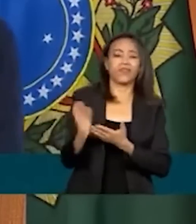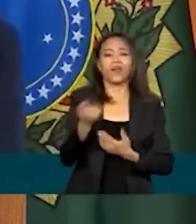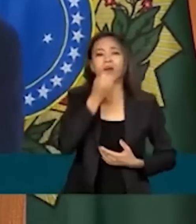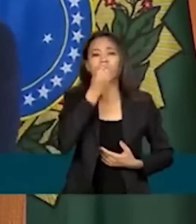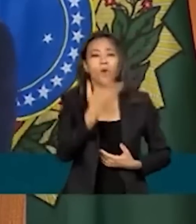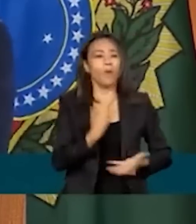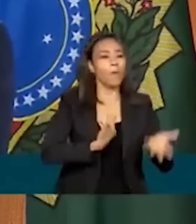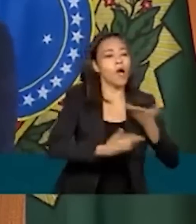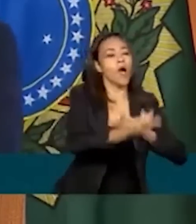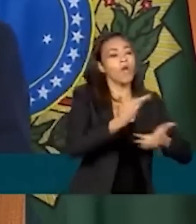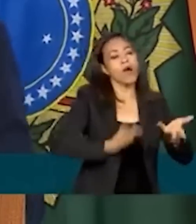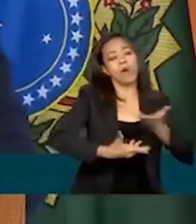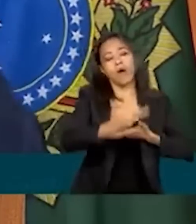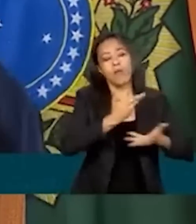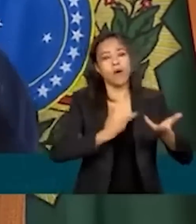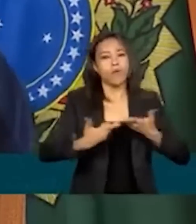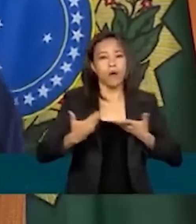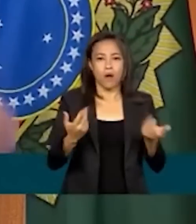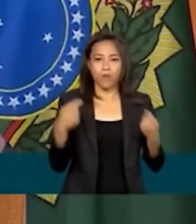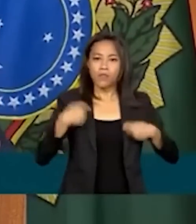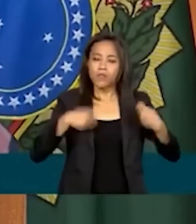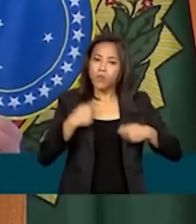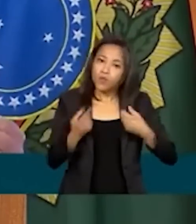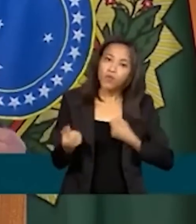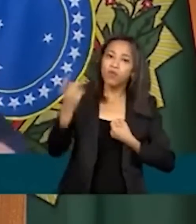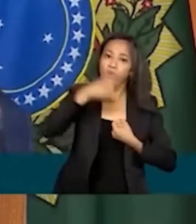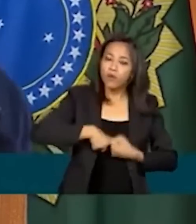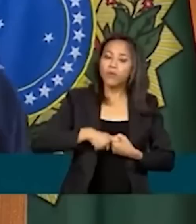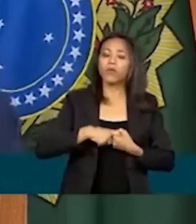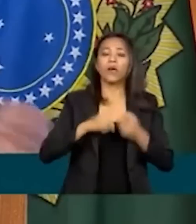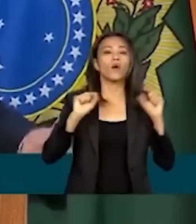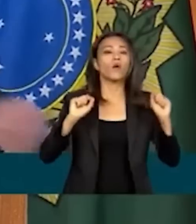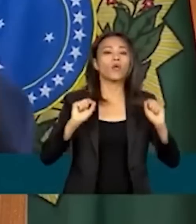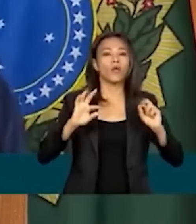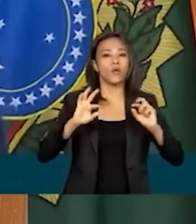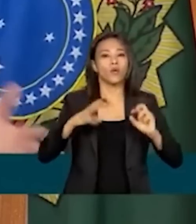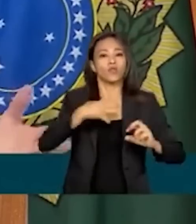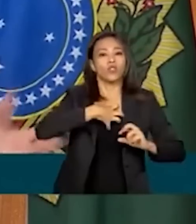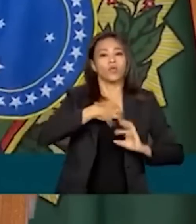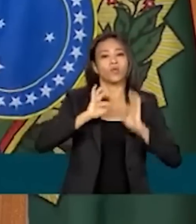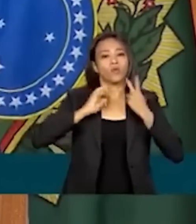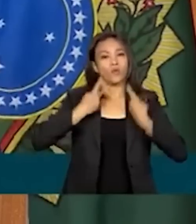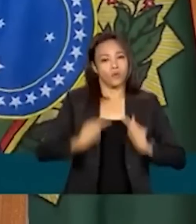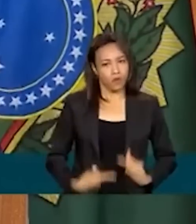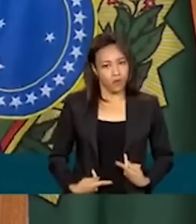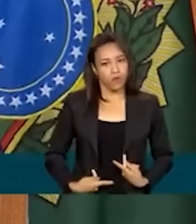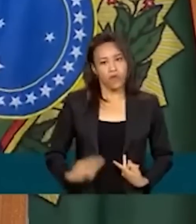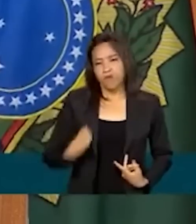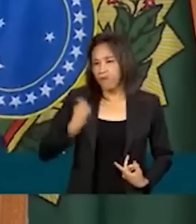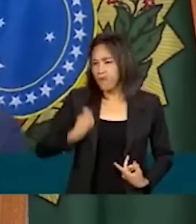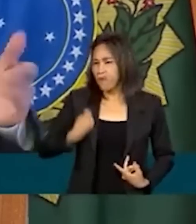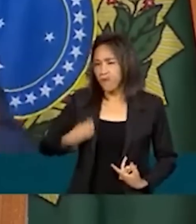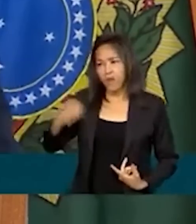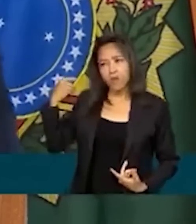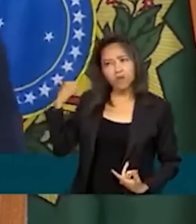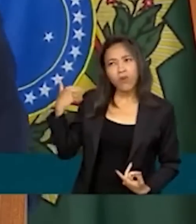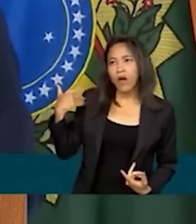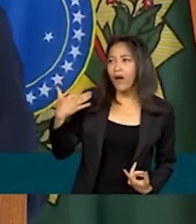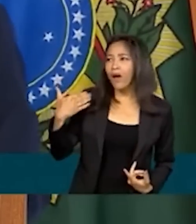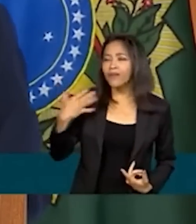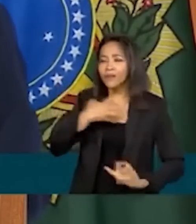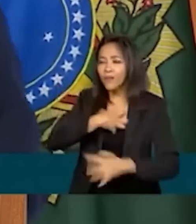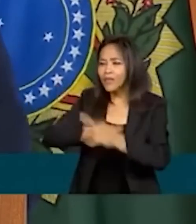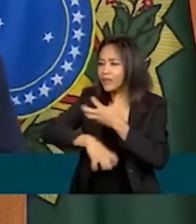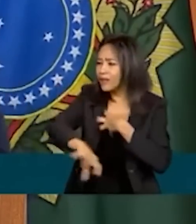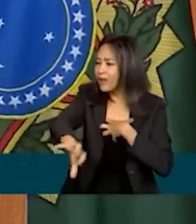nós precisamos voltar a recuperar o humanismo sabe que nós vivemos a vida inteira ser